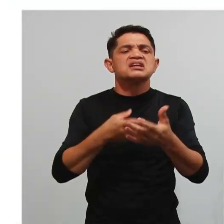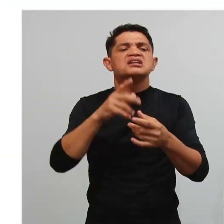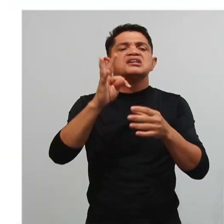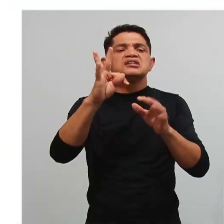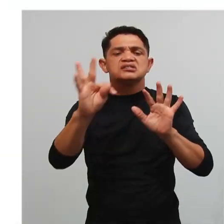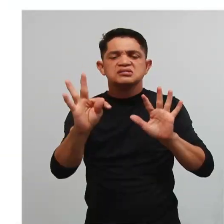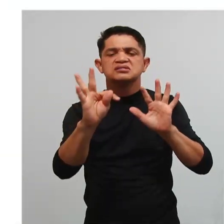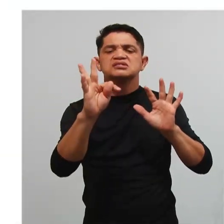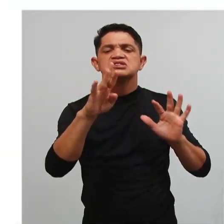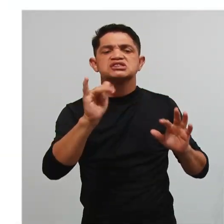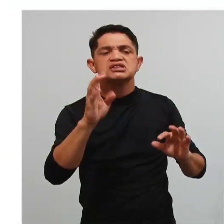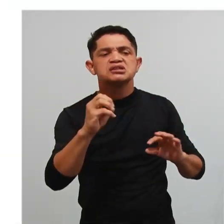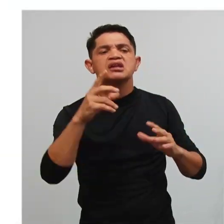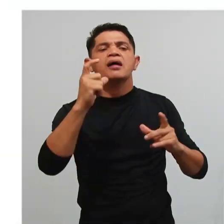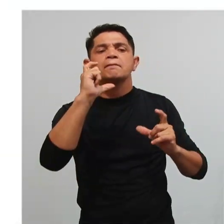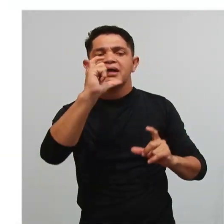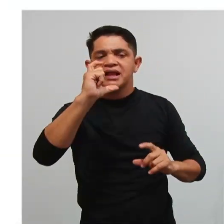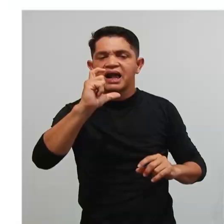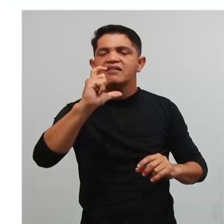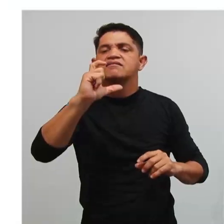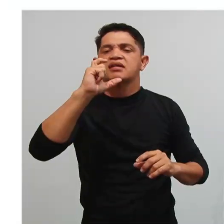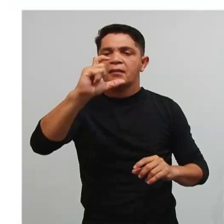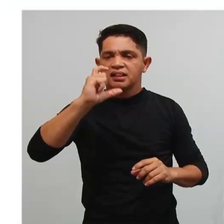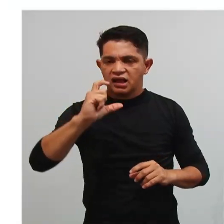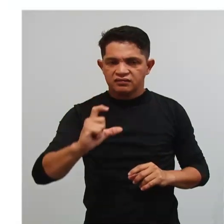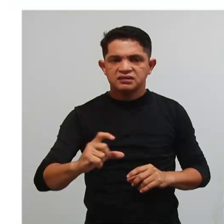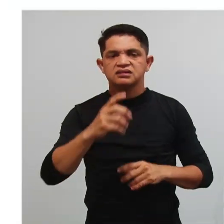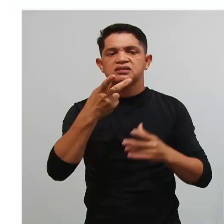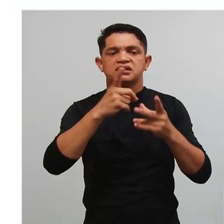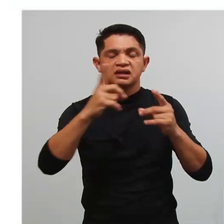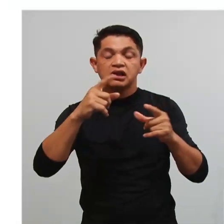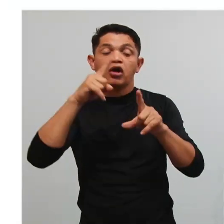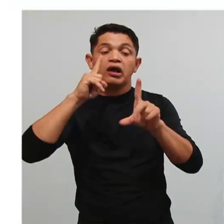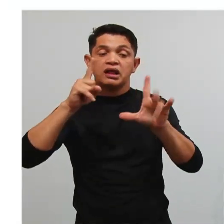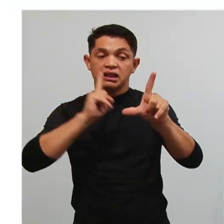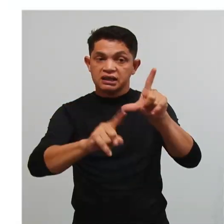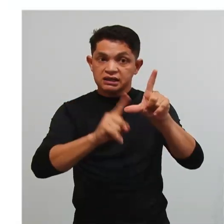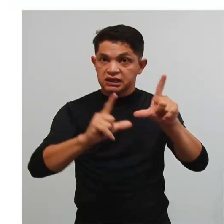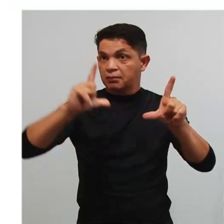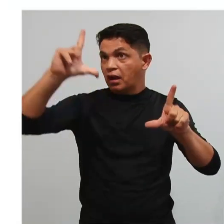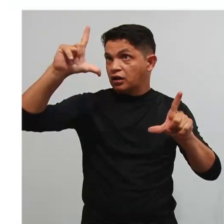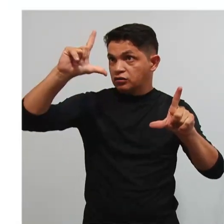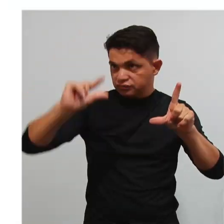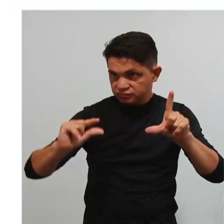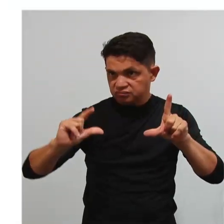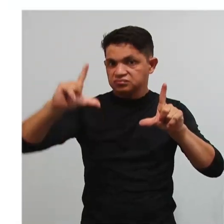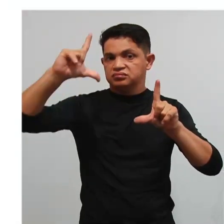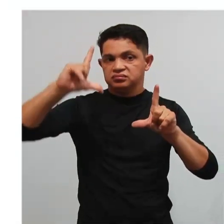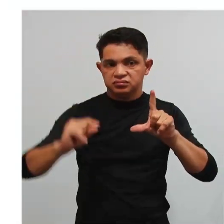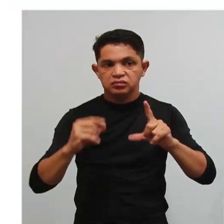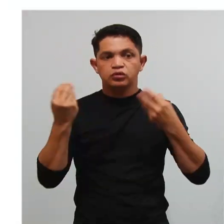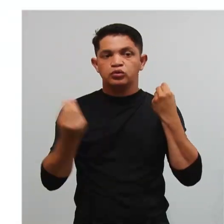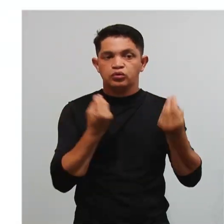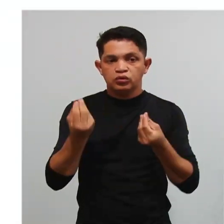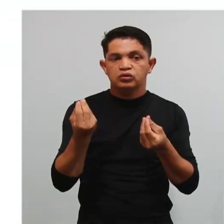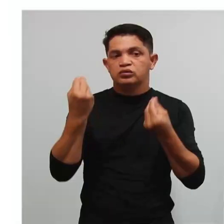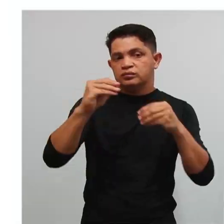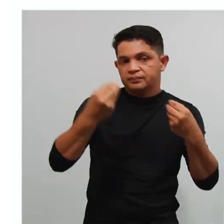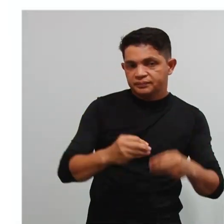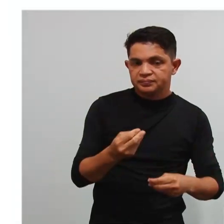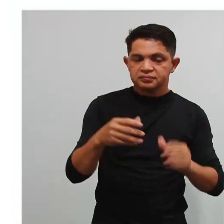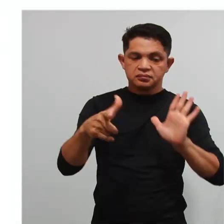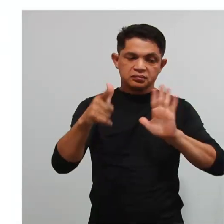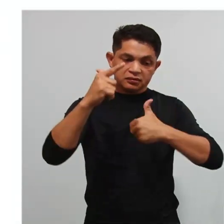esse título é a própria palavra declaração, em letras maiúsculas, no centro e no alto do papel. Às vezes, ao